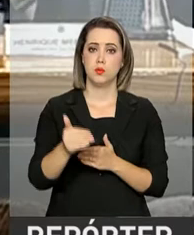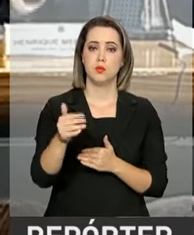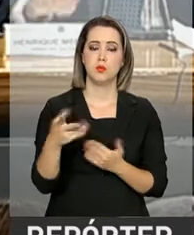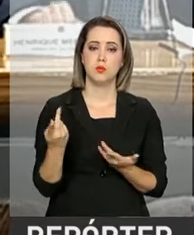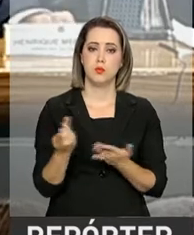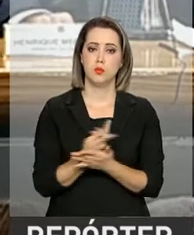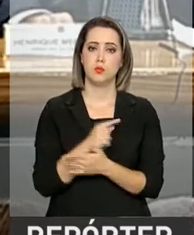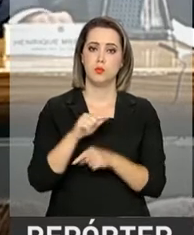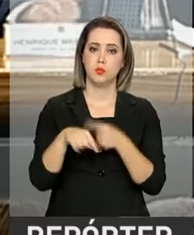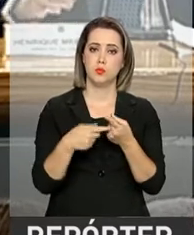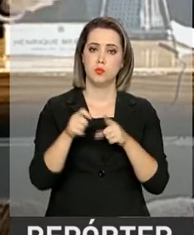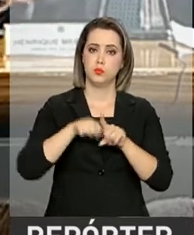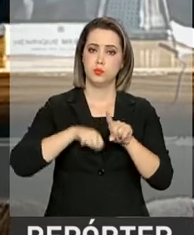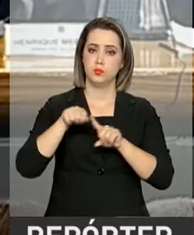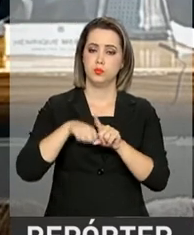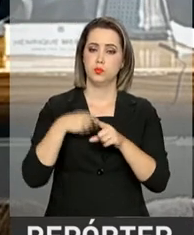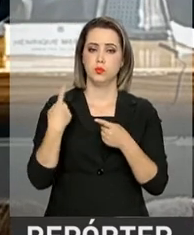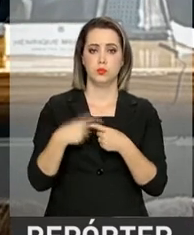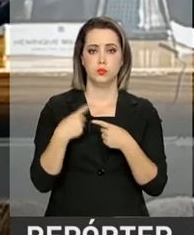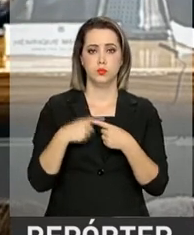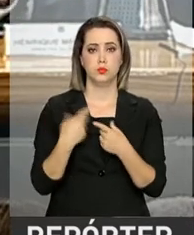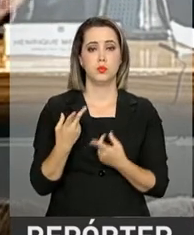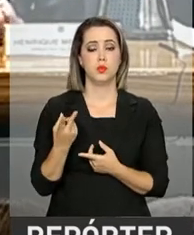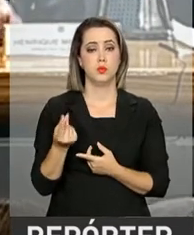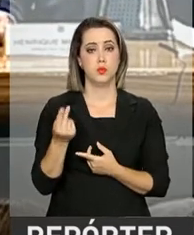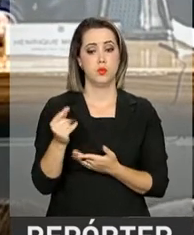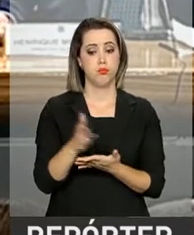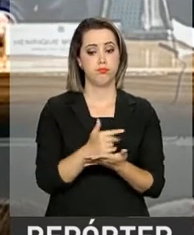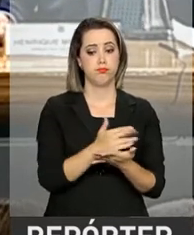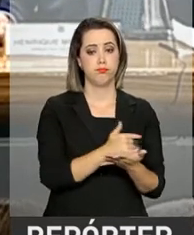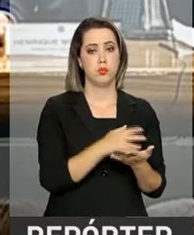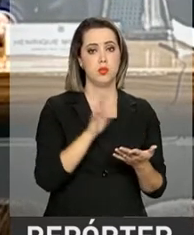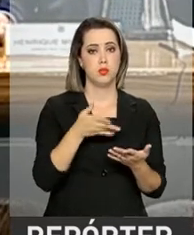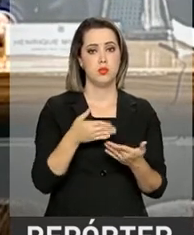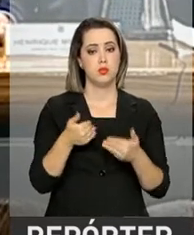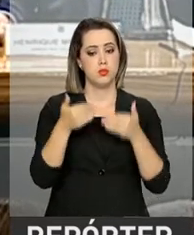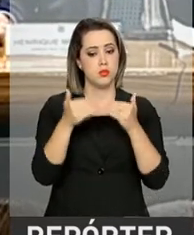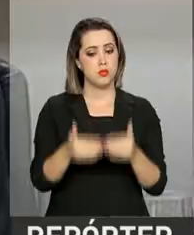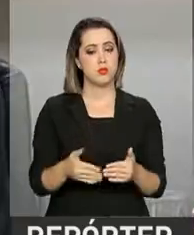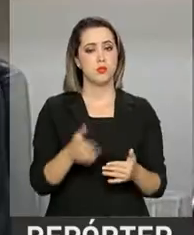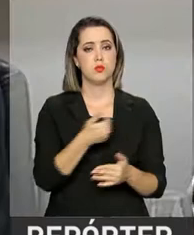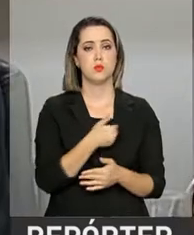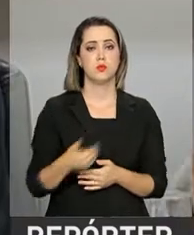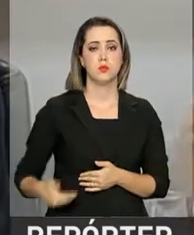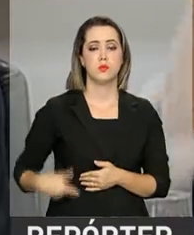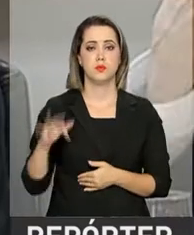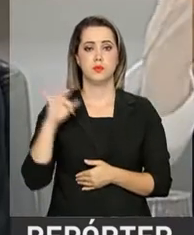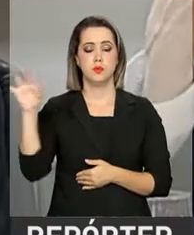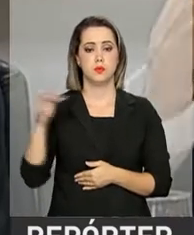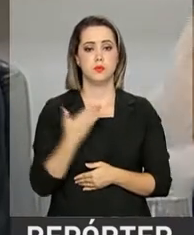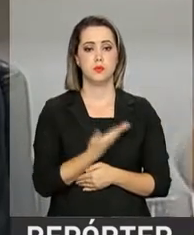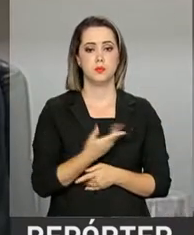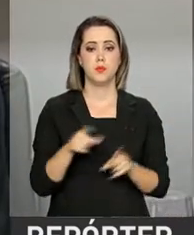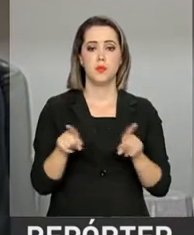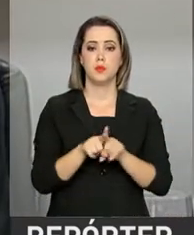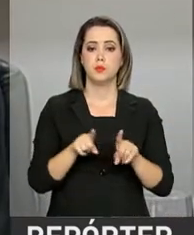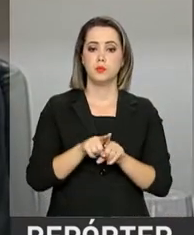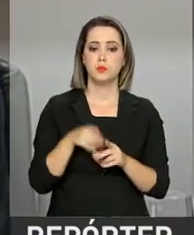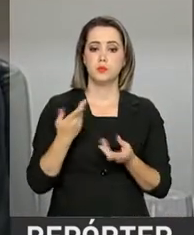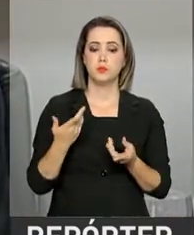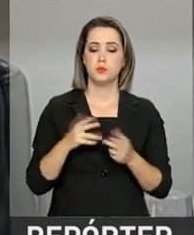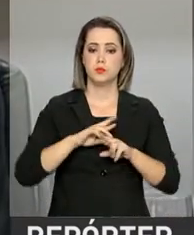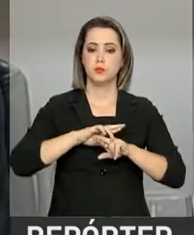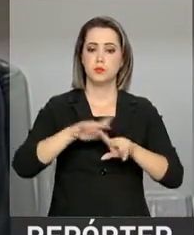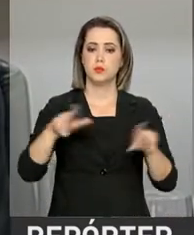dos próximos meses na medida em que são recursos que já estão à disposição da união ainda de acordo com meirelles as medidas